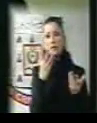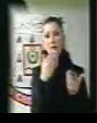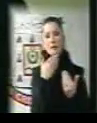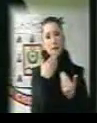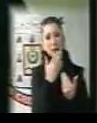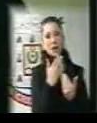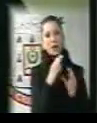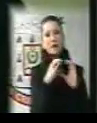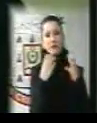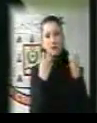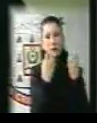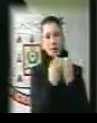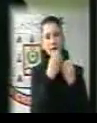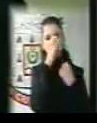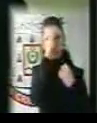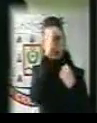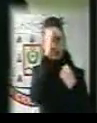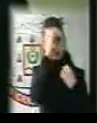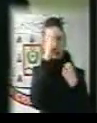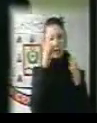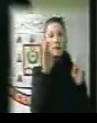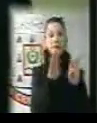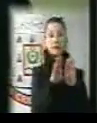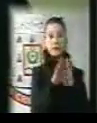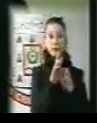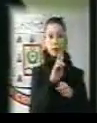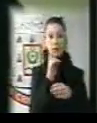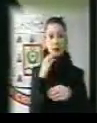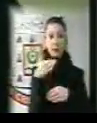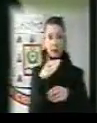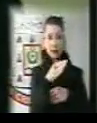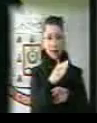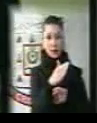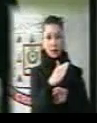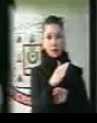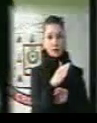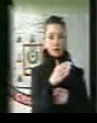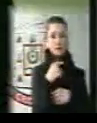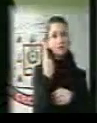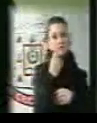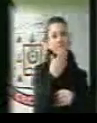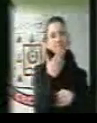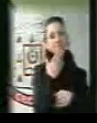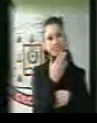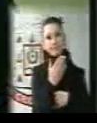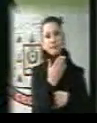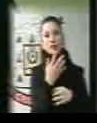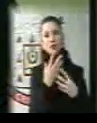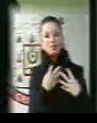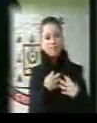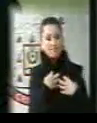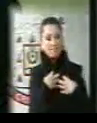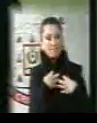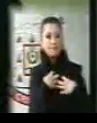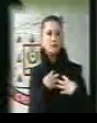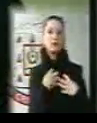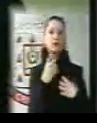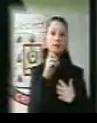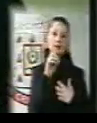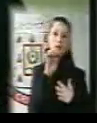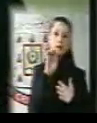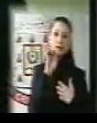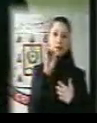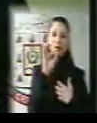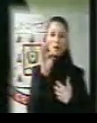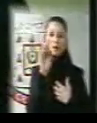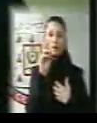solicita a comunidade de Criciúma e do Grande Distrito do Rio Maine, em função da mobilidade urbana, a gente solicita a sensibilidade do DEINFRA que